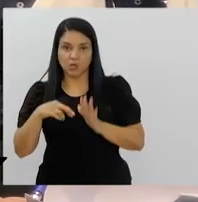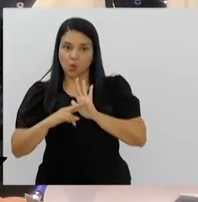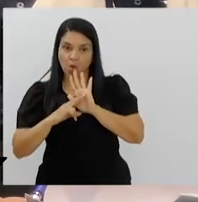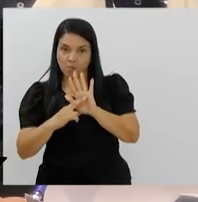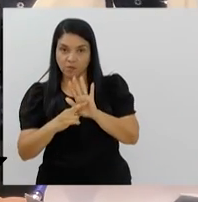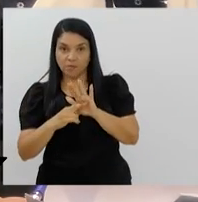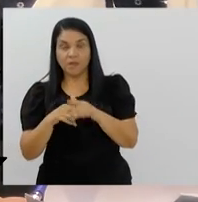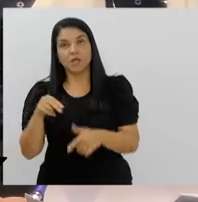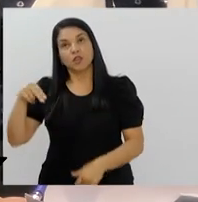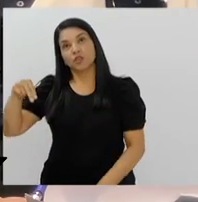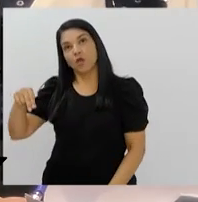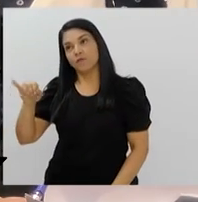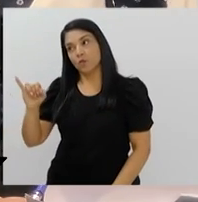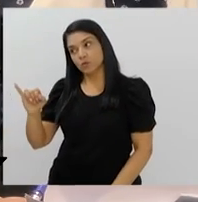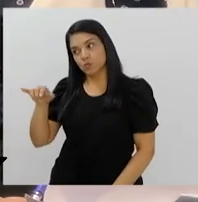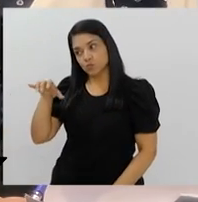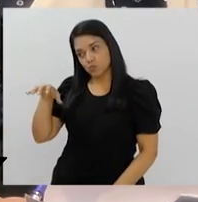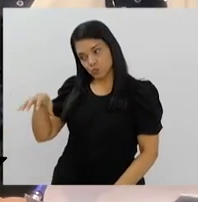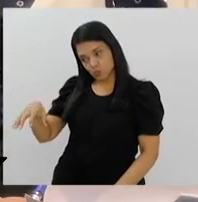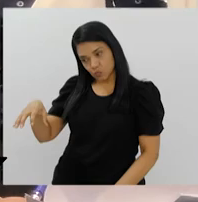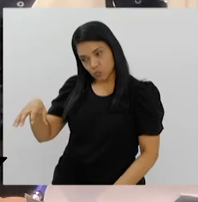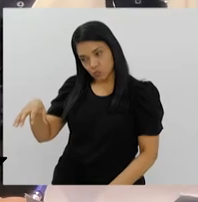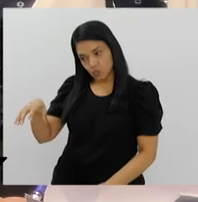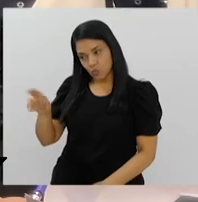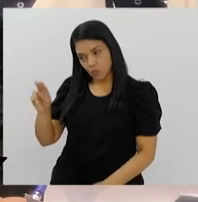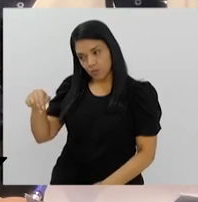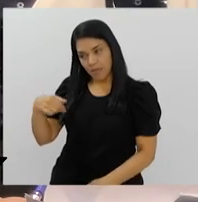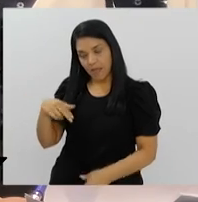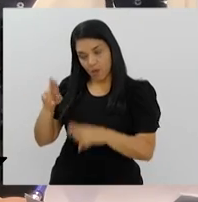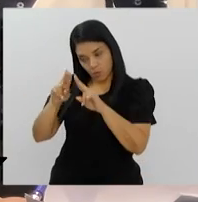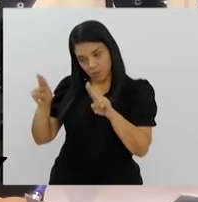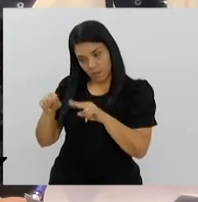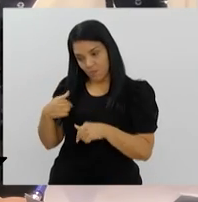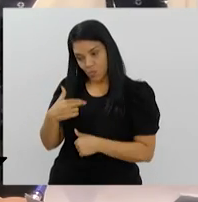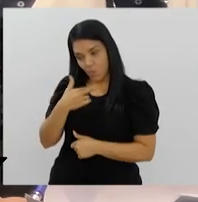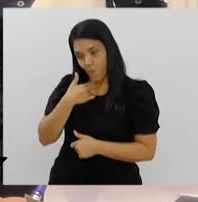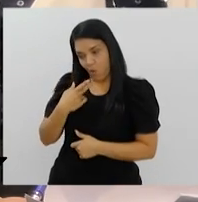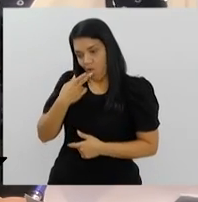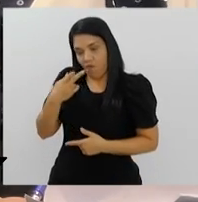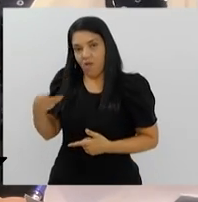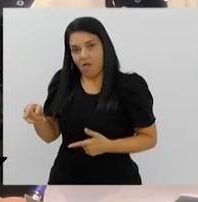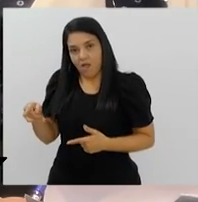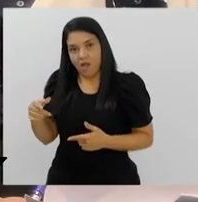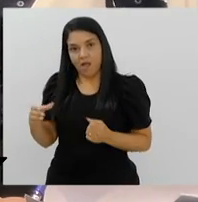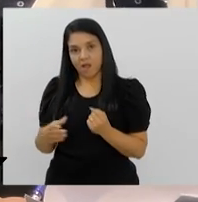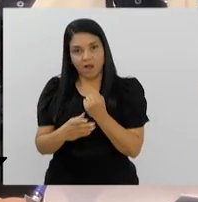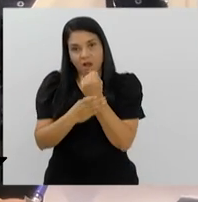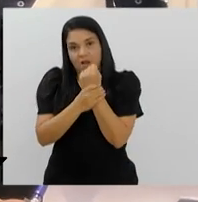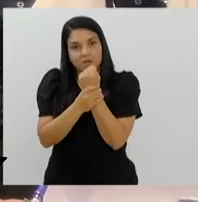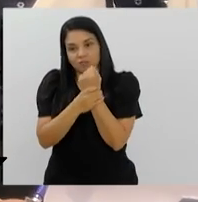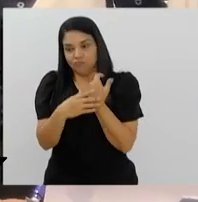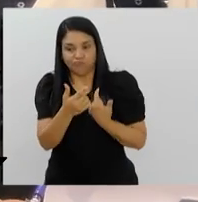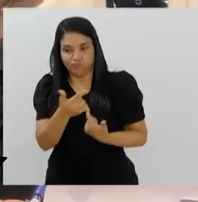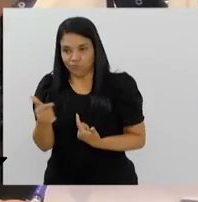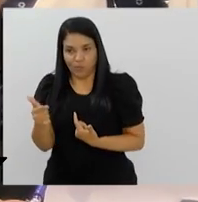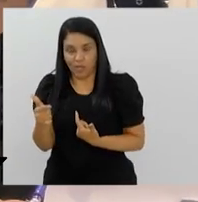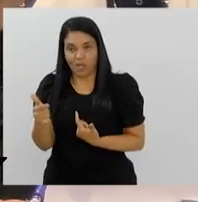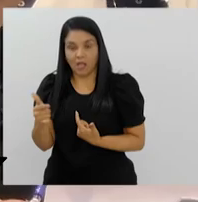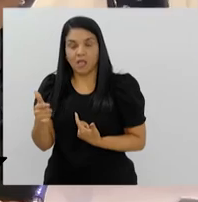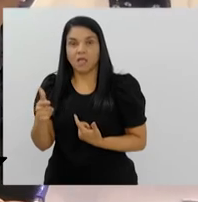Nova Iguaçu eu não posso falar pela eh eu não posso garantir que a Unimed